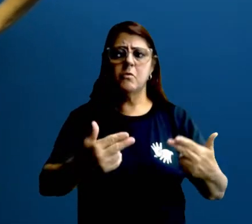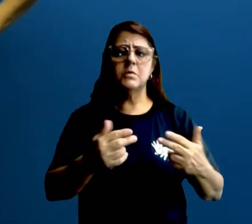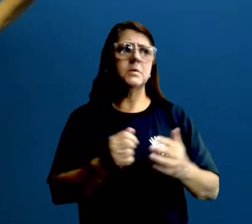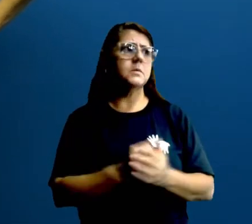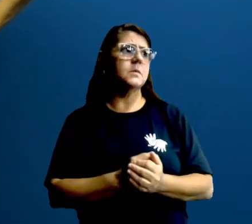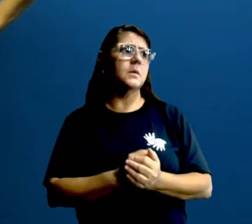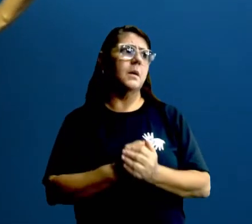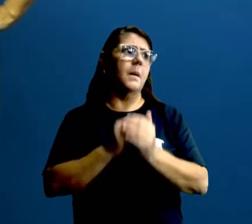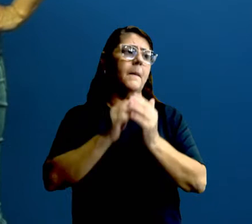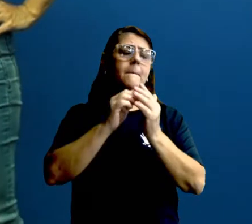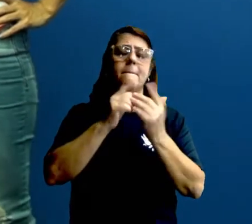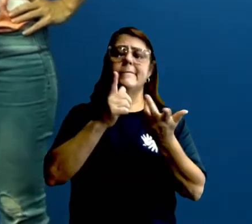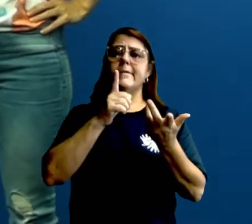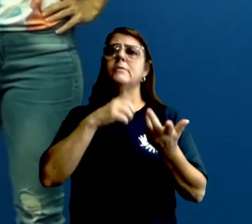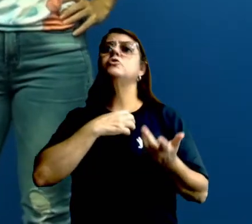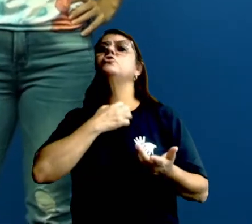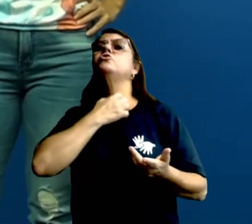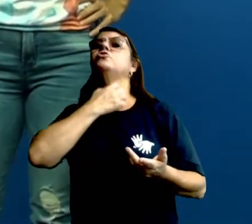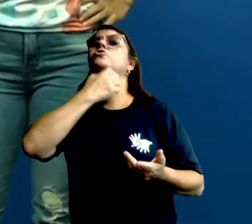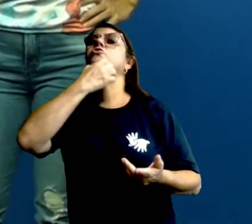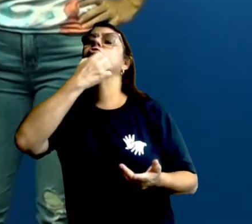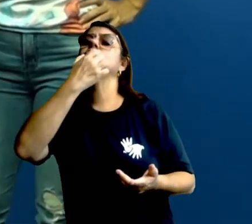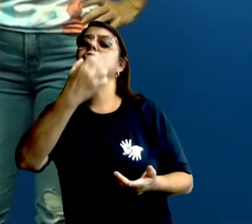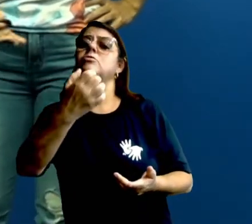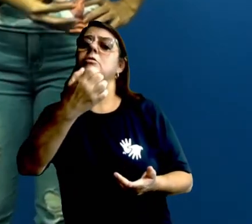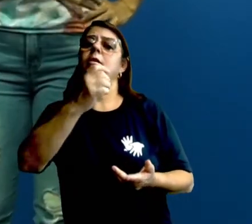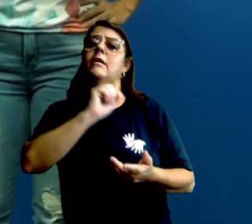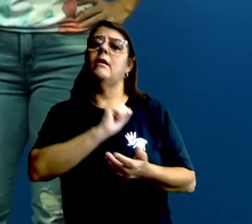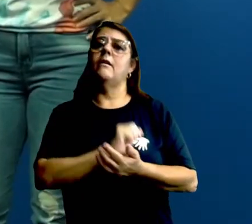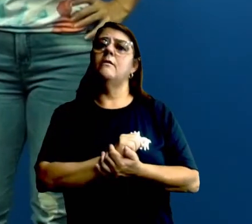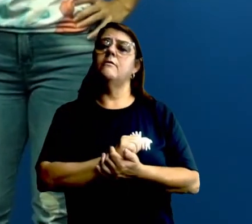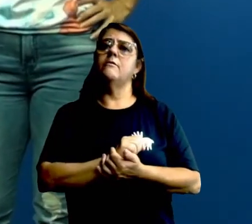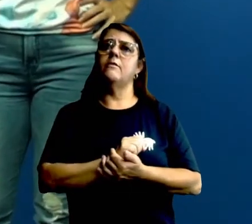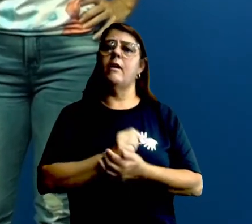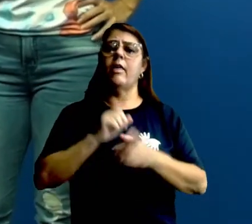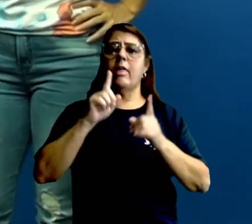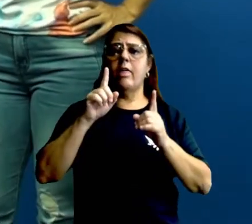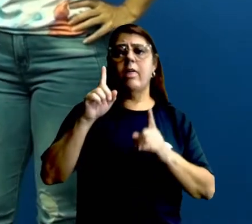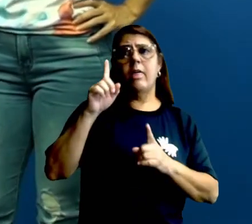esses bonecos da girafa, quem aqui é de Vitória de Santo Antão sabe que a